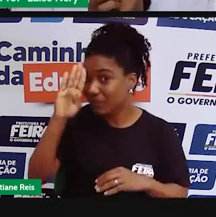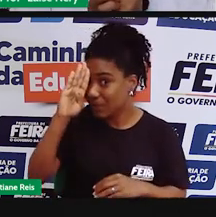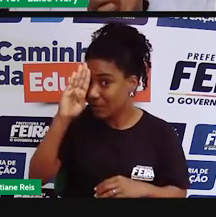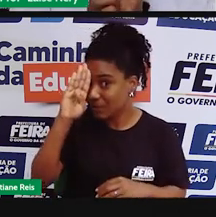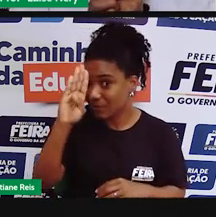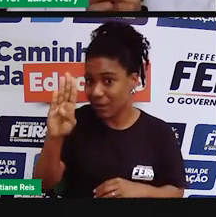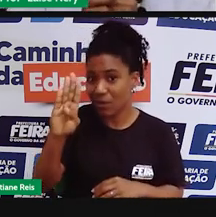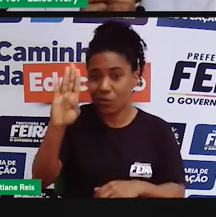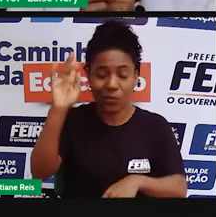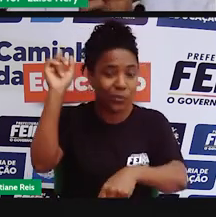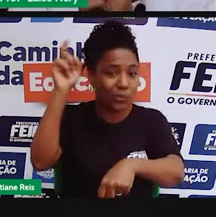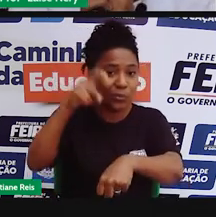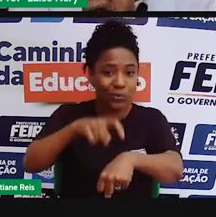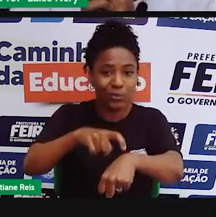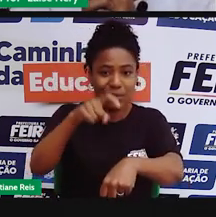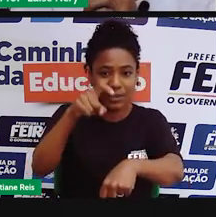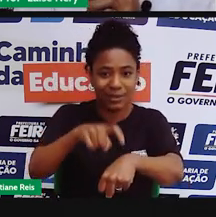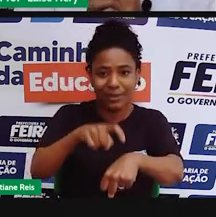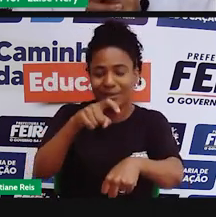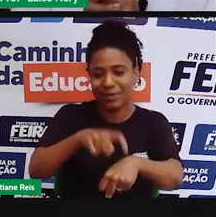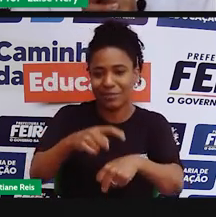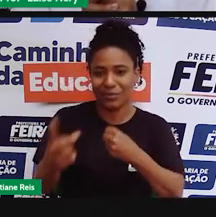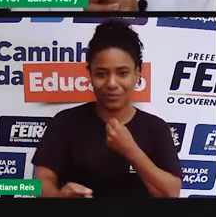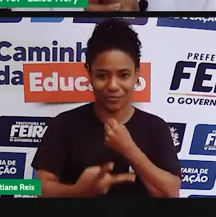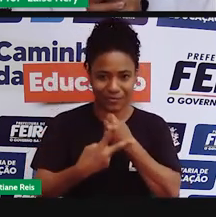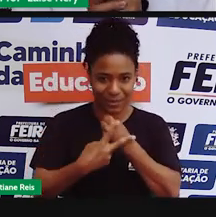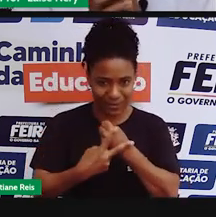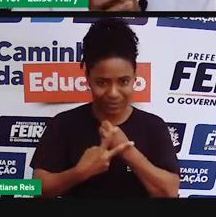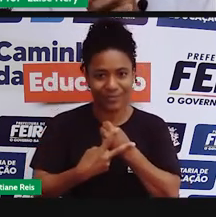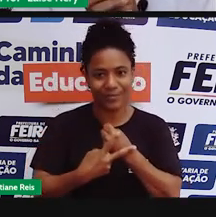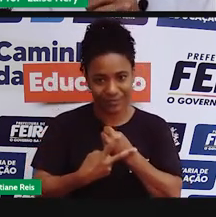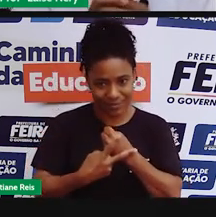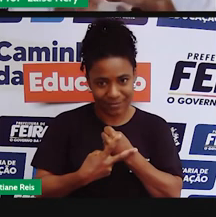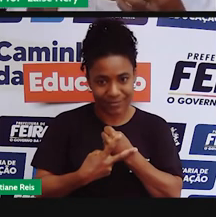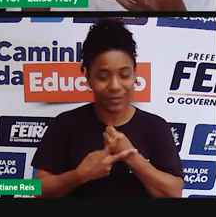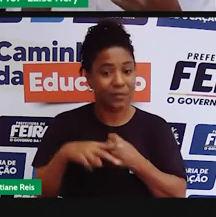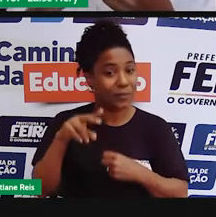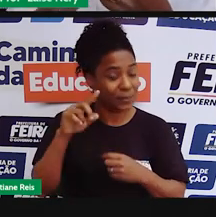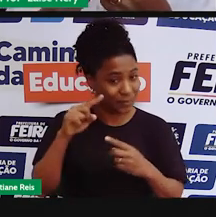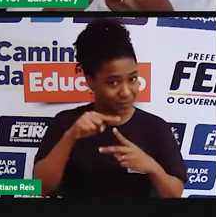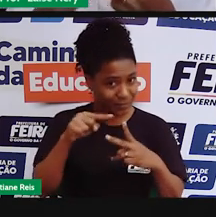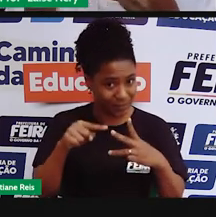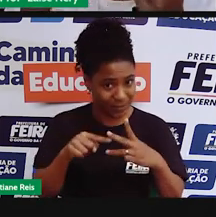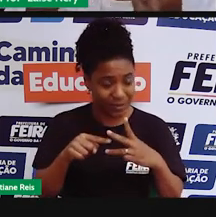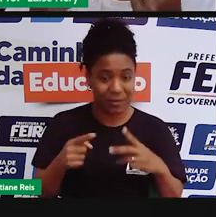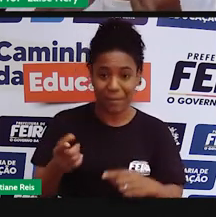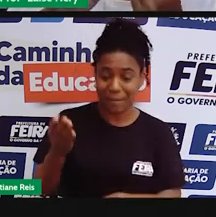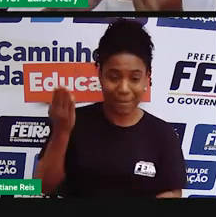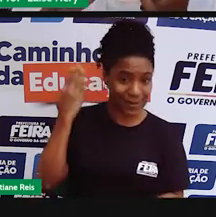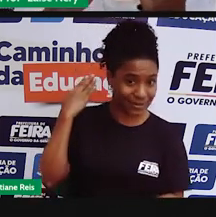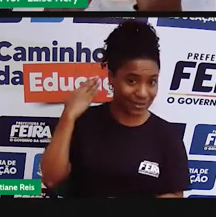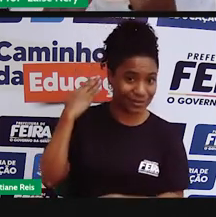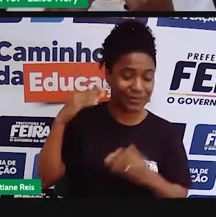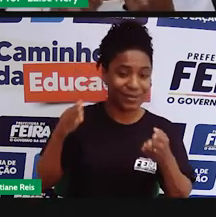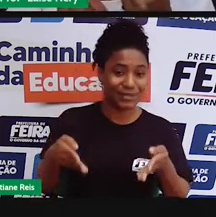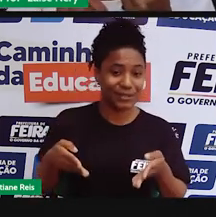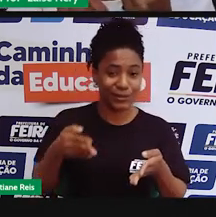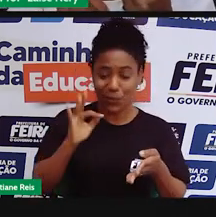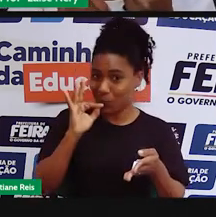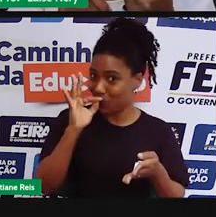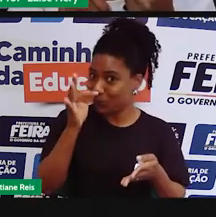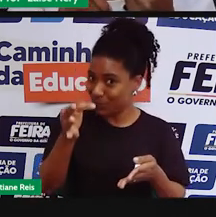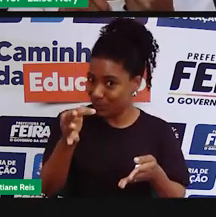o tempo verbal, que são principalmente passado, presente ou